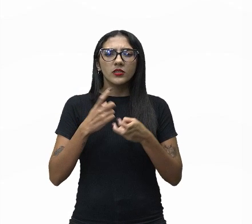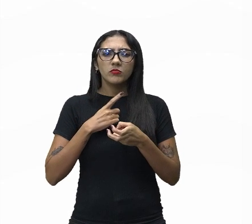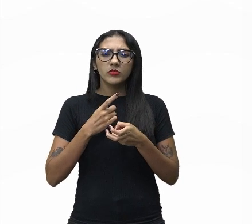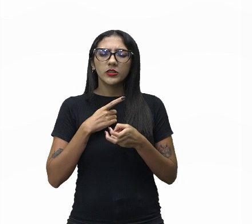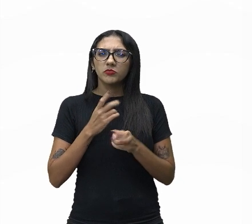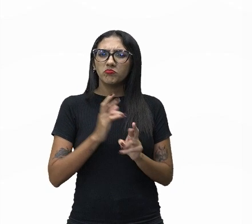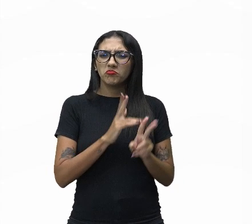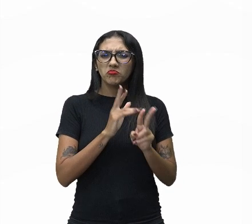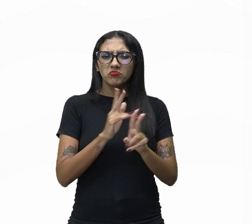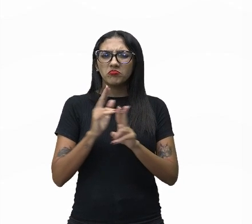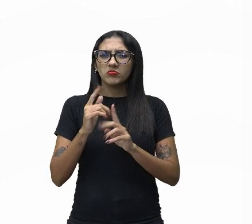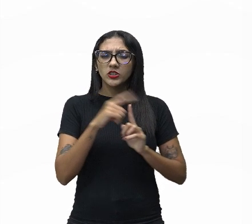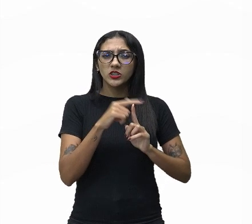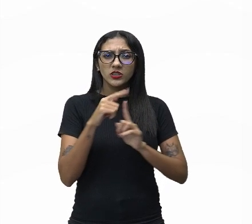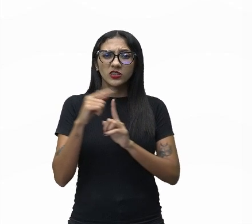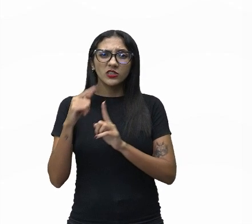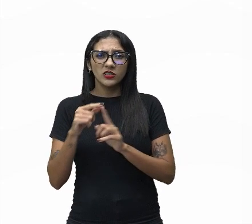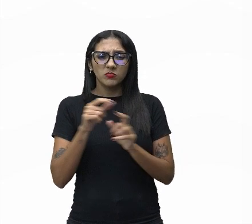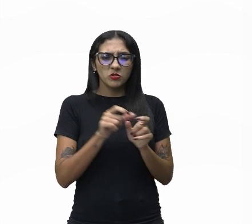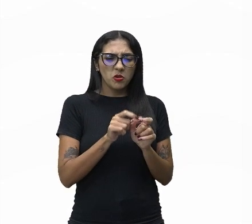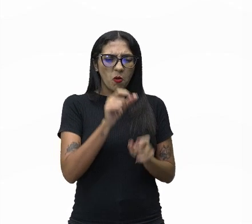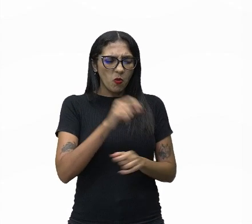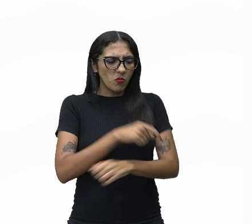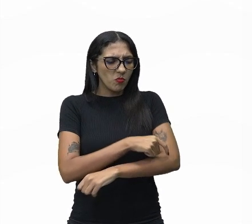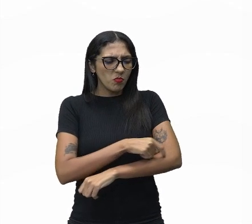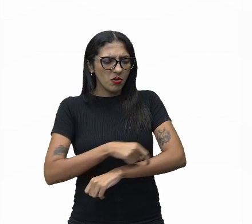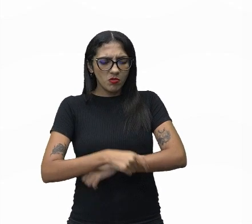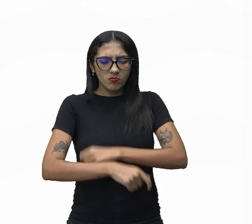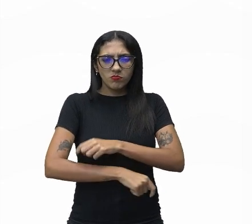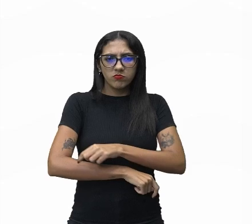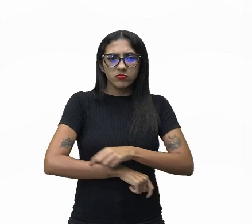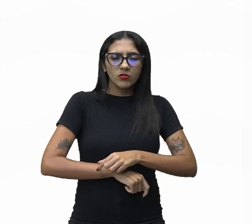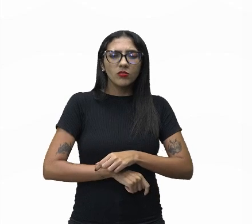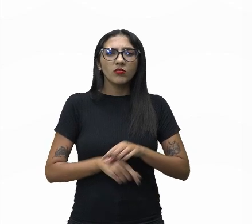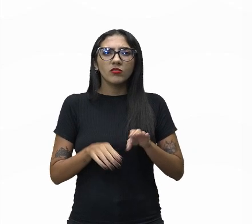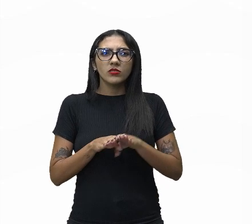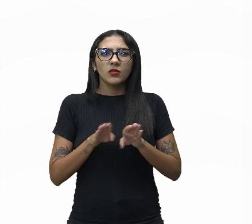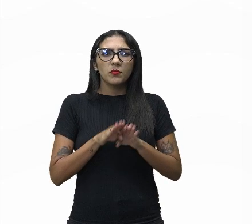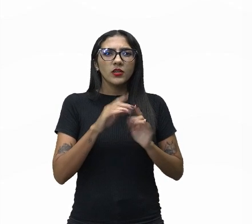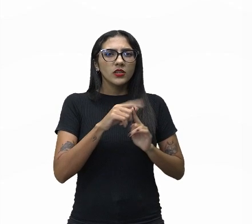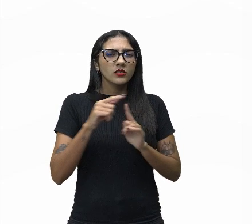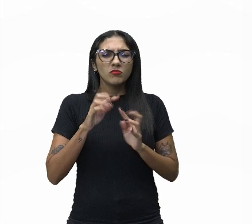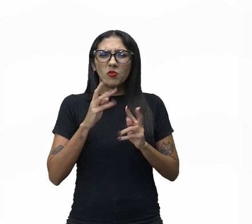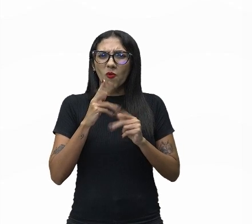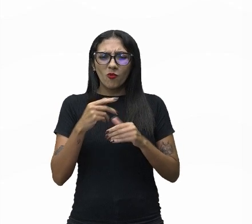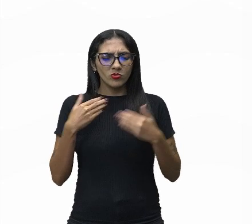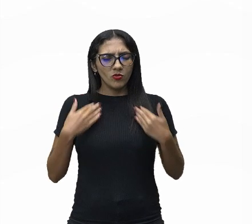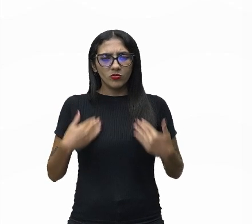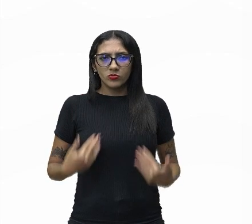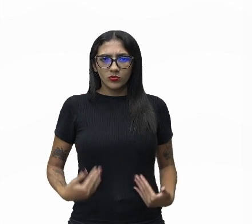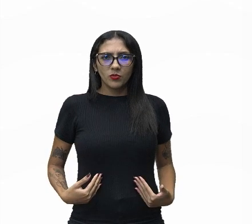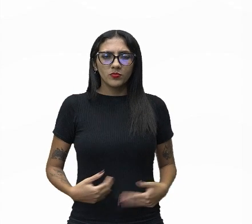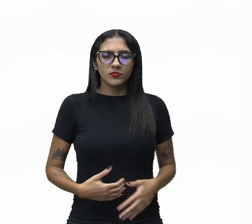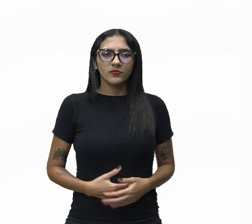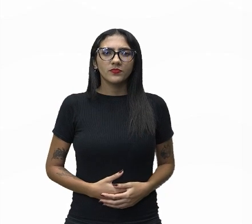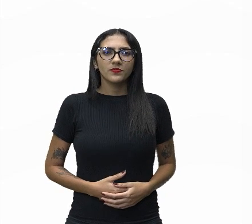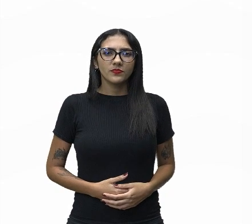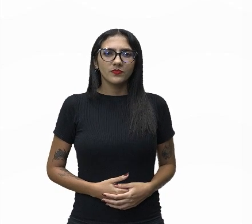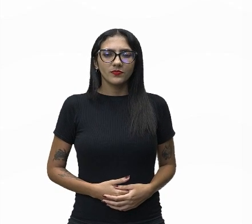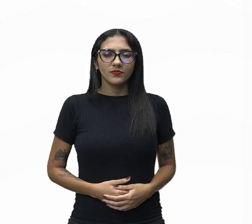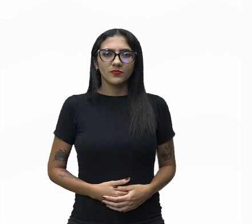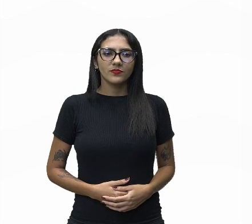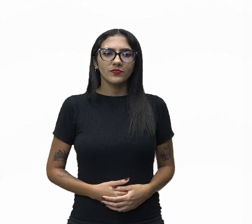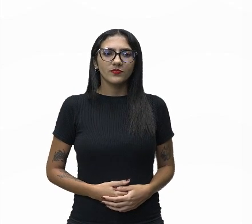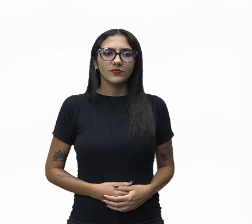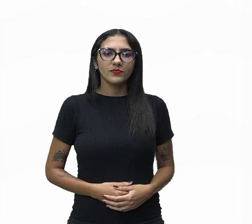diferentes tipos de ossos que compõem esse sistema, né? Diferentes tipos em todo o nosso corpo. Né? Então,